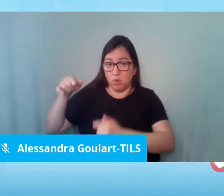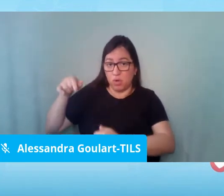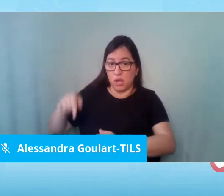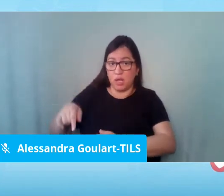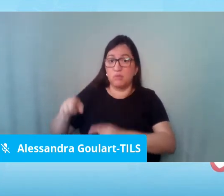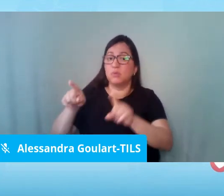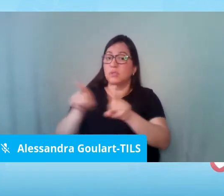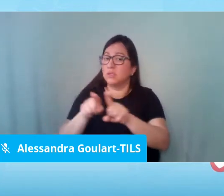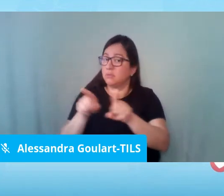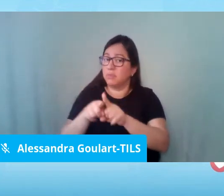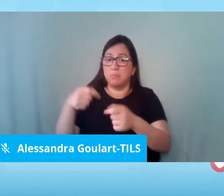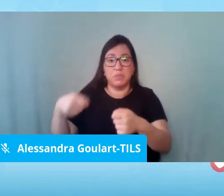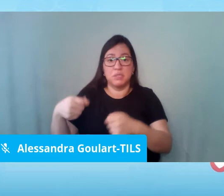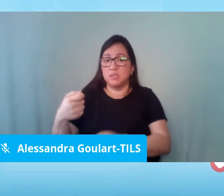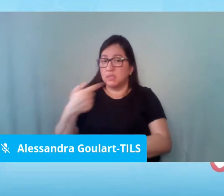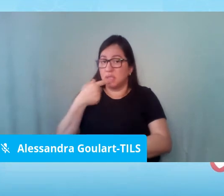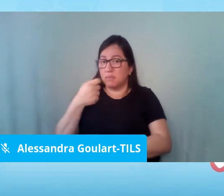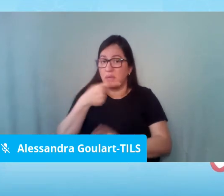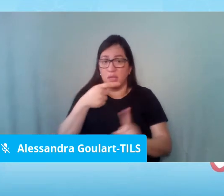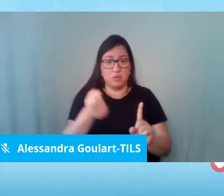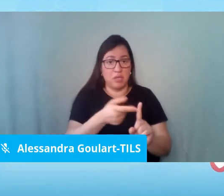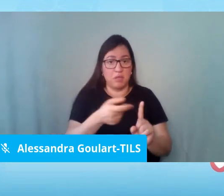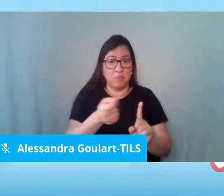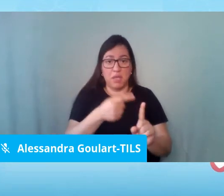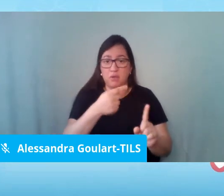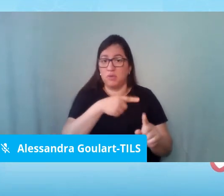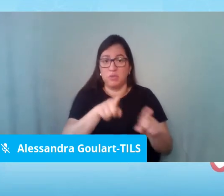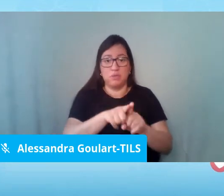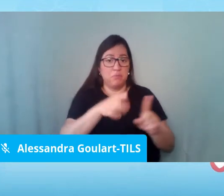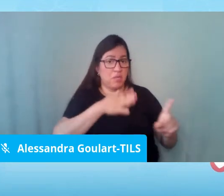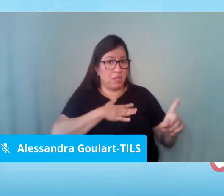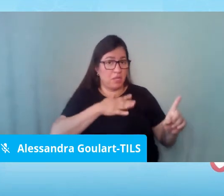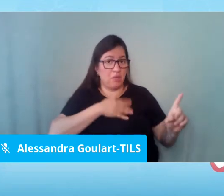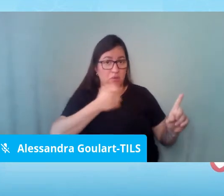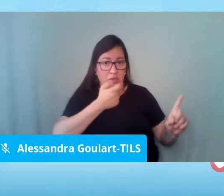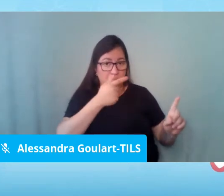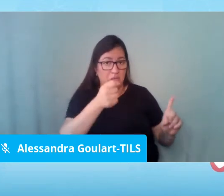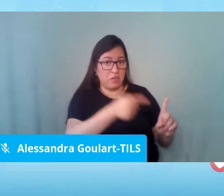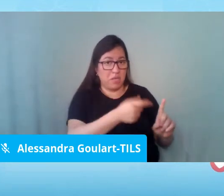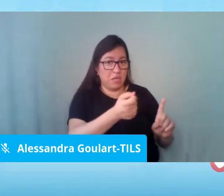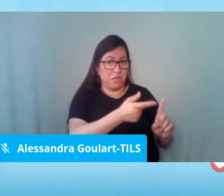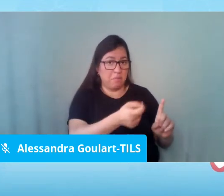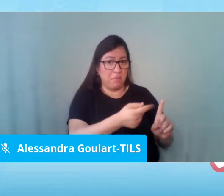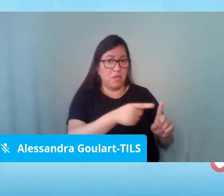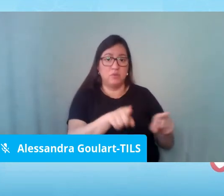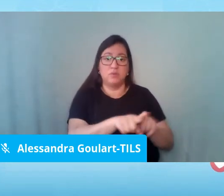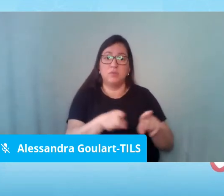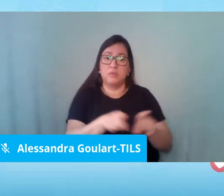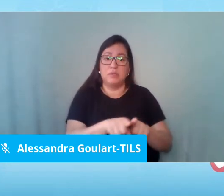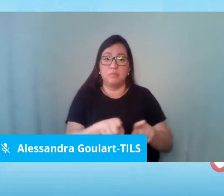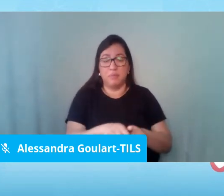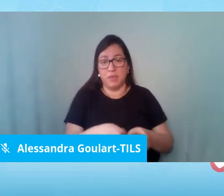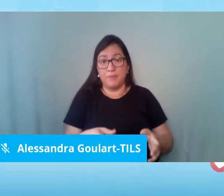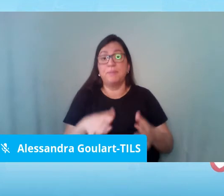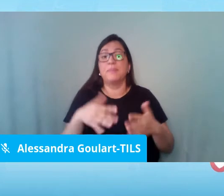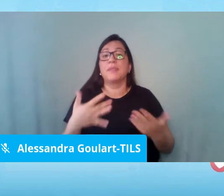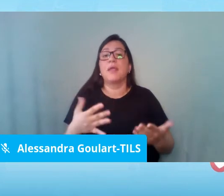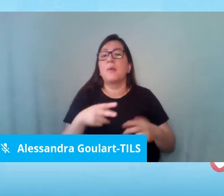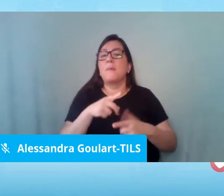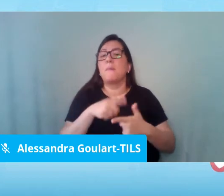algumas questões, como, por exemplo, sexualidade. E quando a gente fala em parceria sexual, a gente está falando do íntimo das pessoas, né,